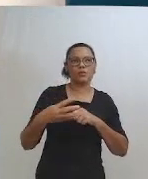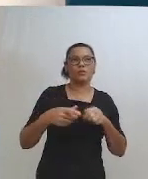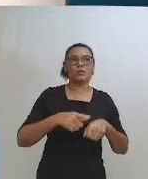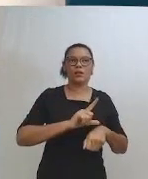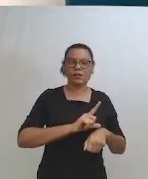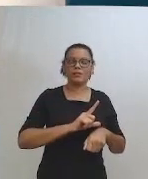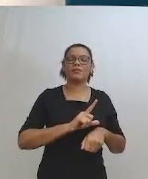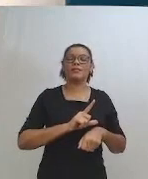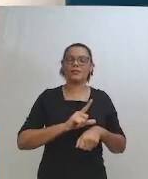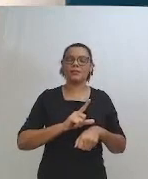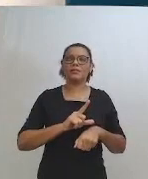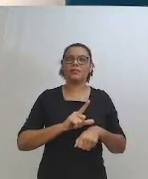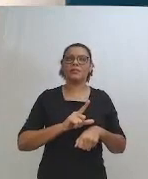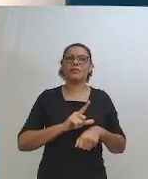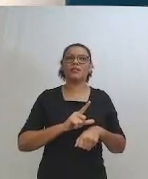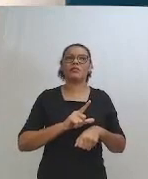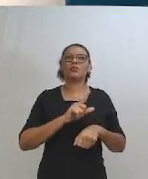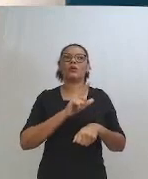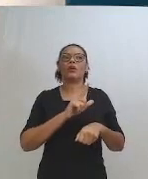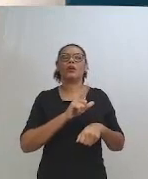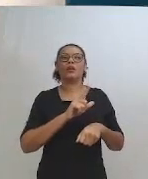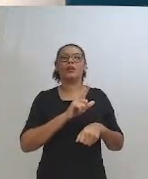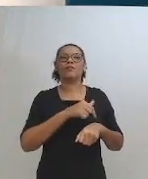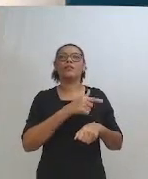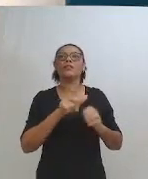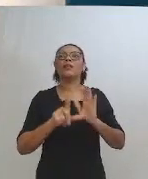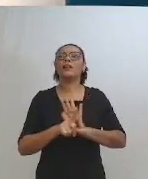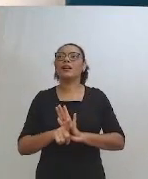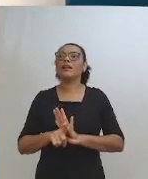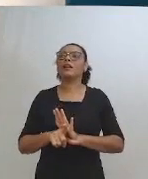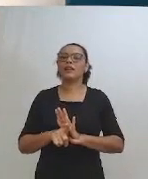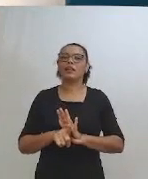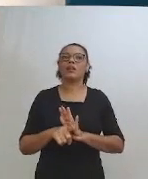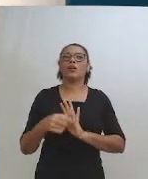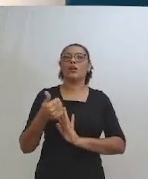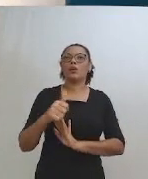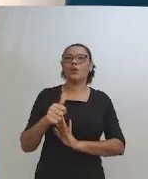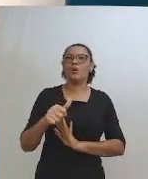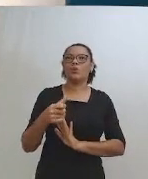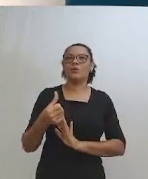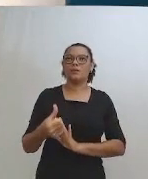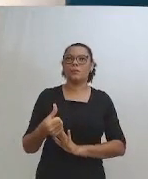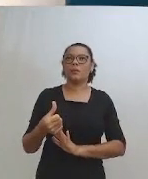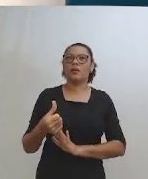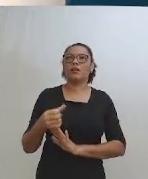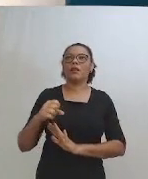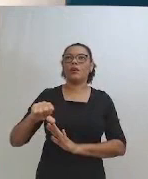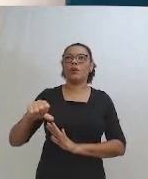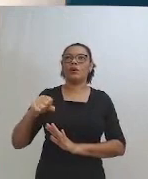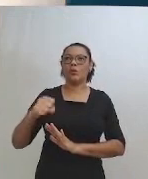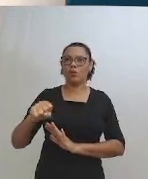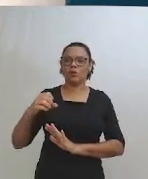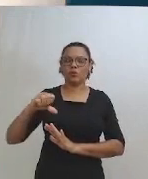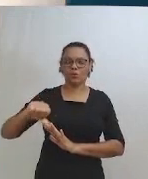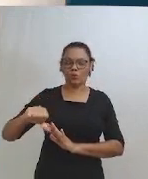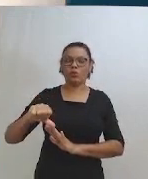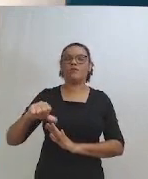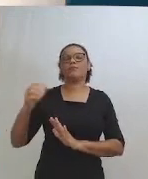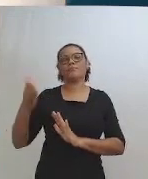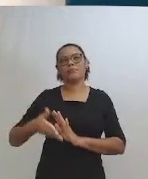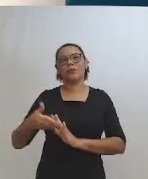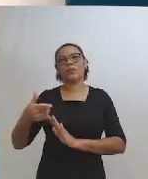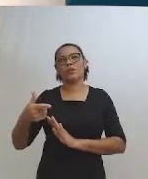revogação pela lei, pela alteração pela lei 11.689 de 2008. Tendo em vista que nós temos aqui a